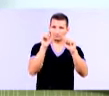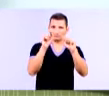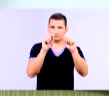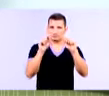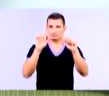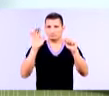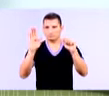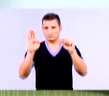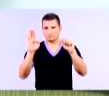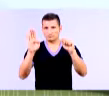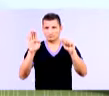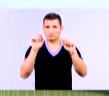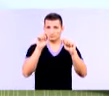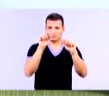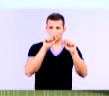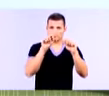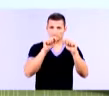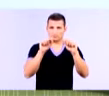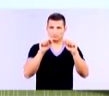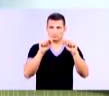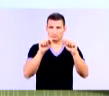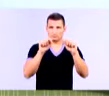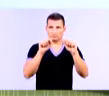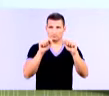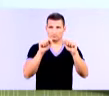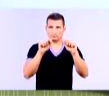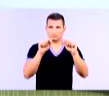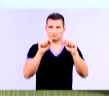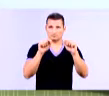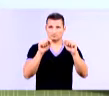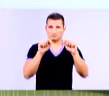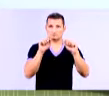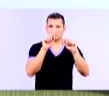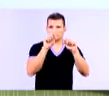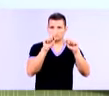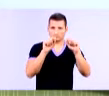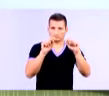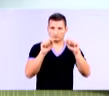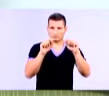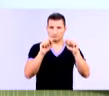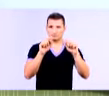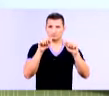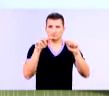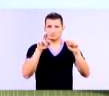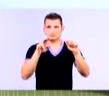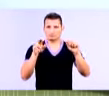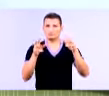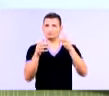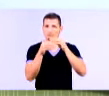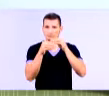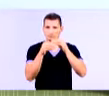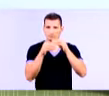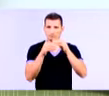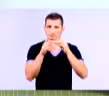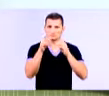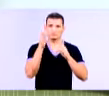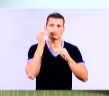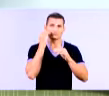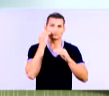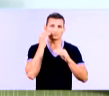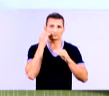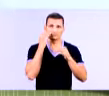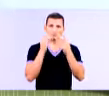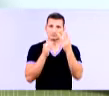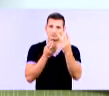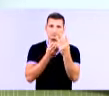B, esse igual agora tem que ser, já que o igual é utilizado, um igual é utilizado para atribuição, para você verificar se dois valores são